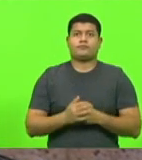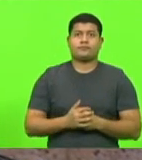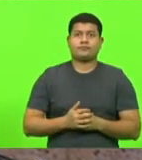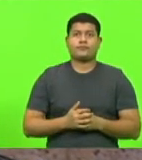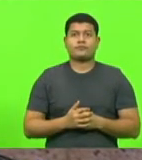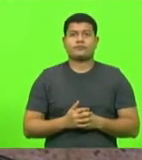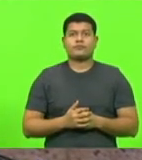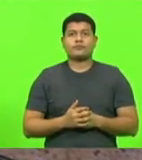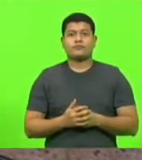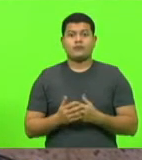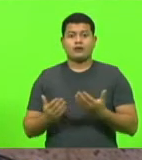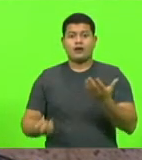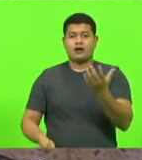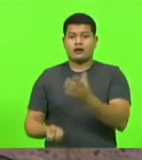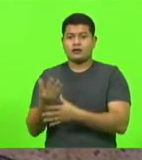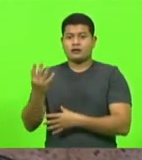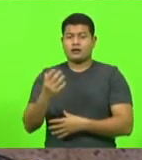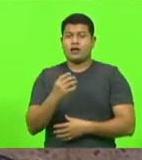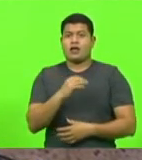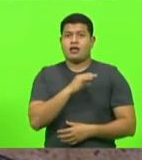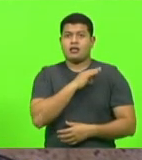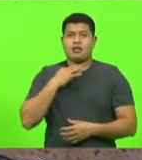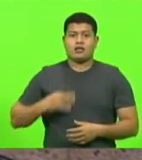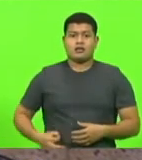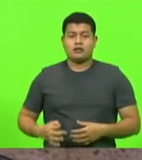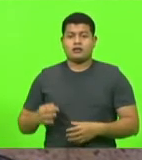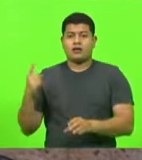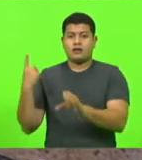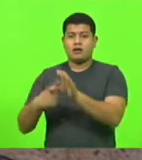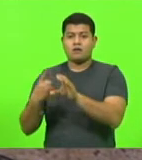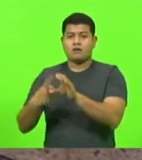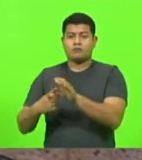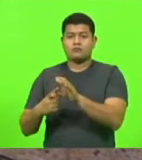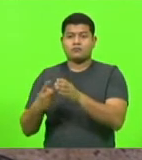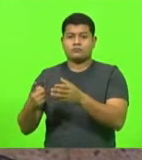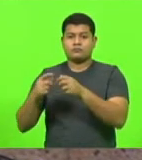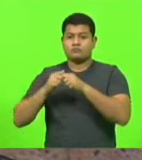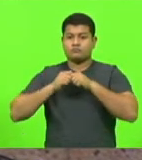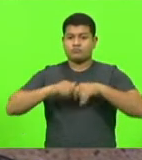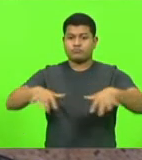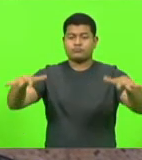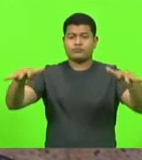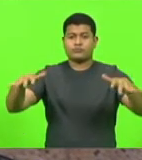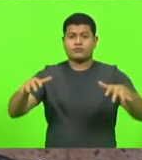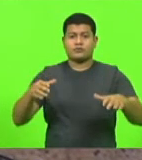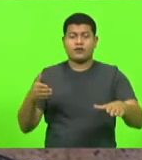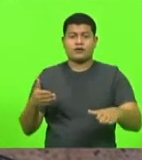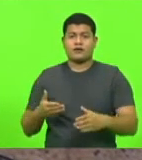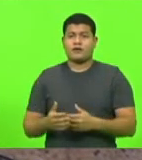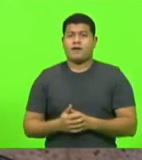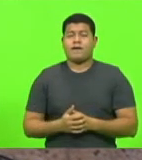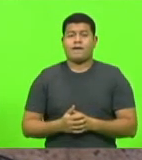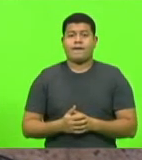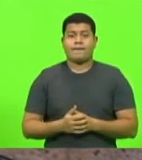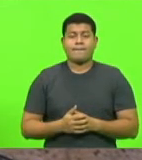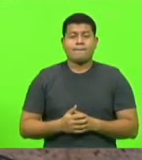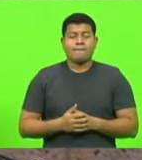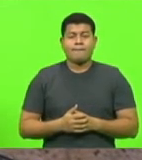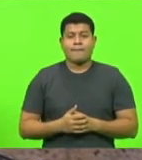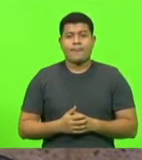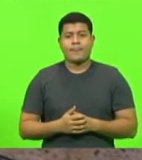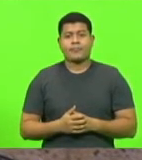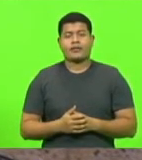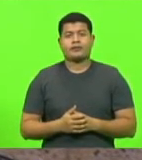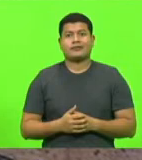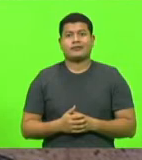pela China comunista, Partido Comunista Chinês, interferindo nos países, principalmente capitalistas. Em relação à Covid,